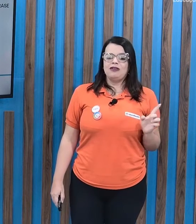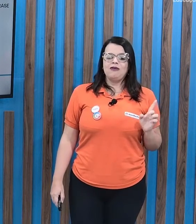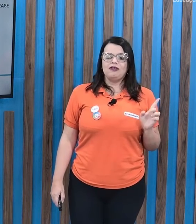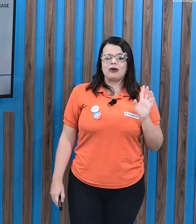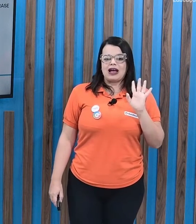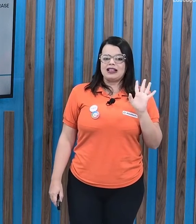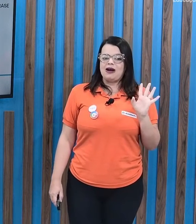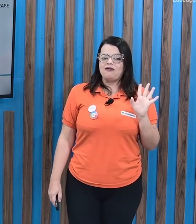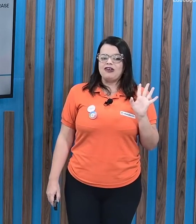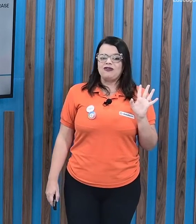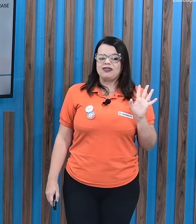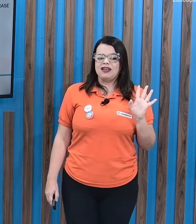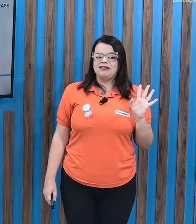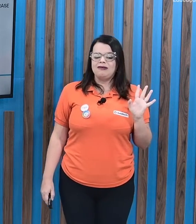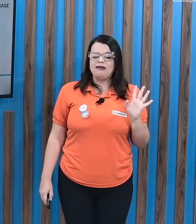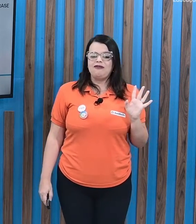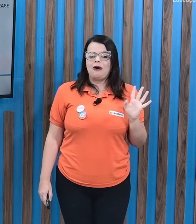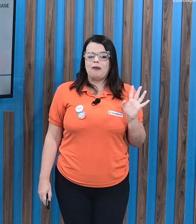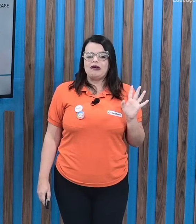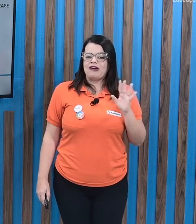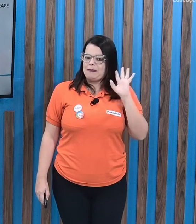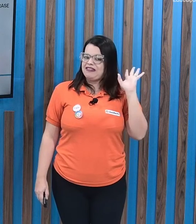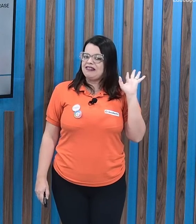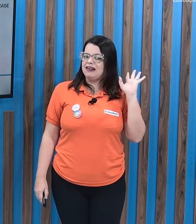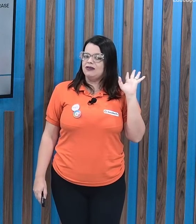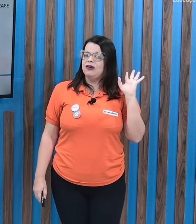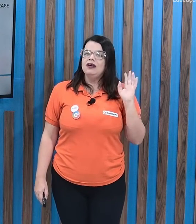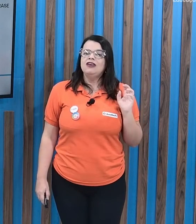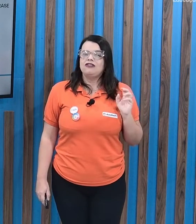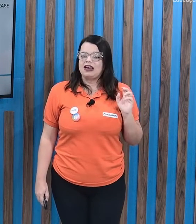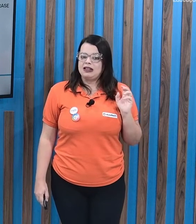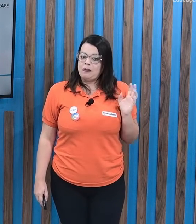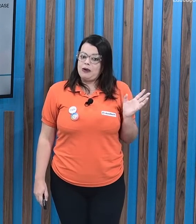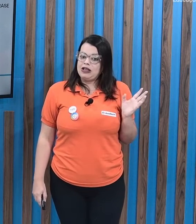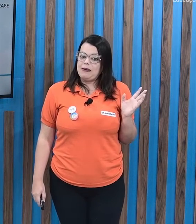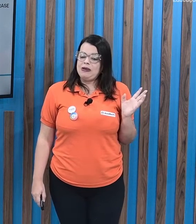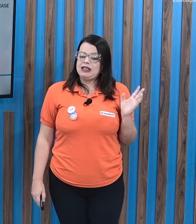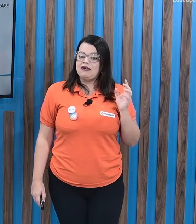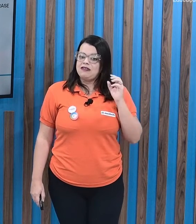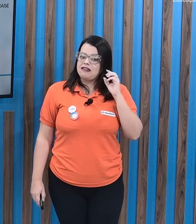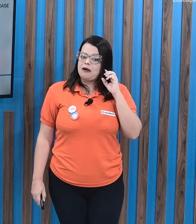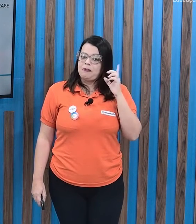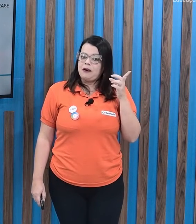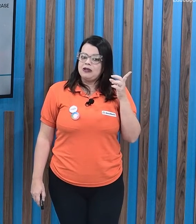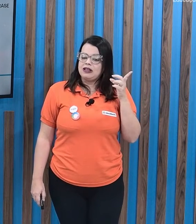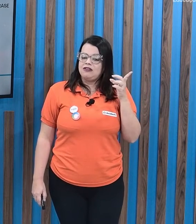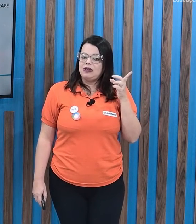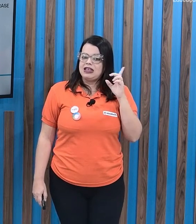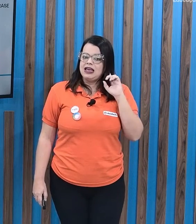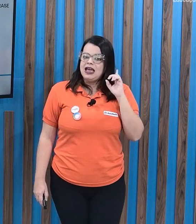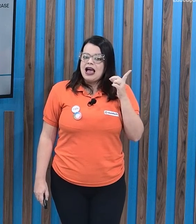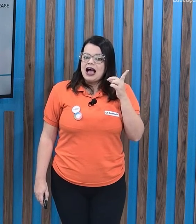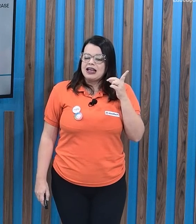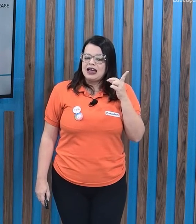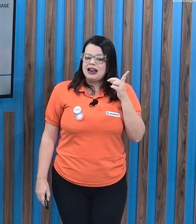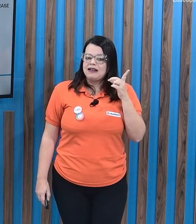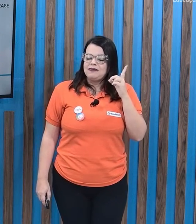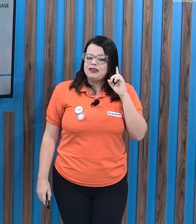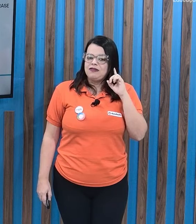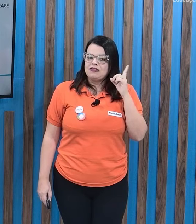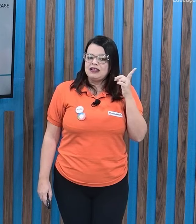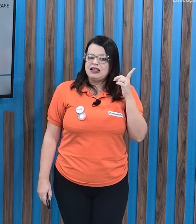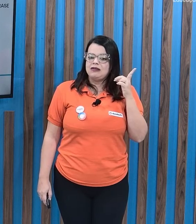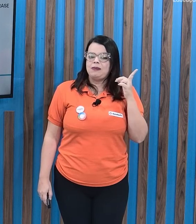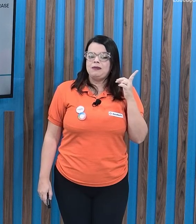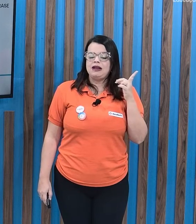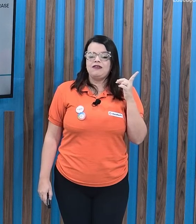ouvido em ouvido. Cada um vai escutando de uma forma e vai passando. Já que não pode repetir, você só pode transmitir aquela que